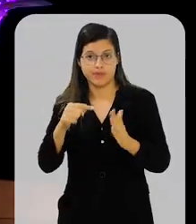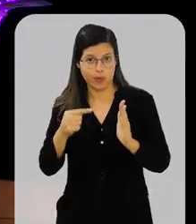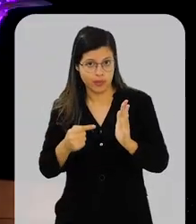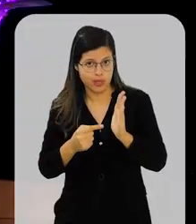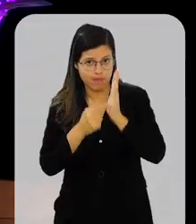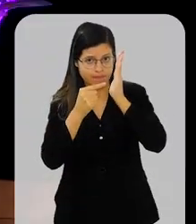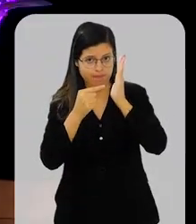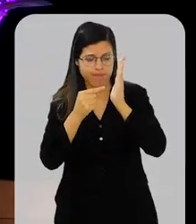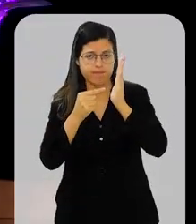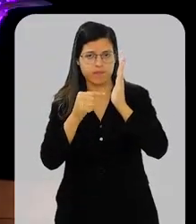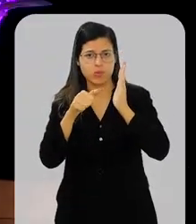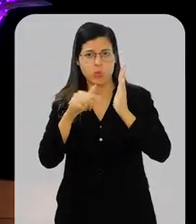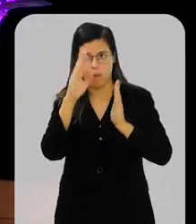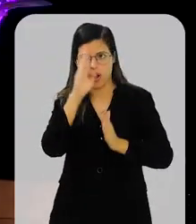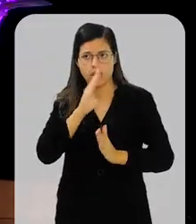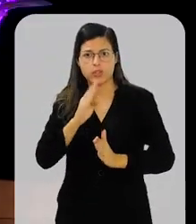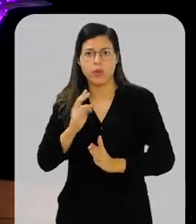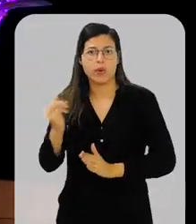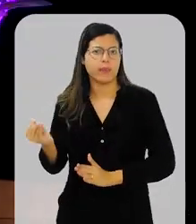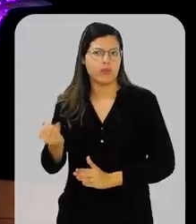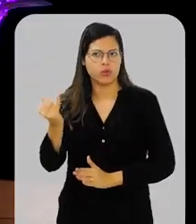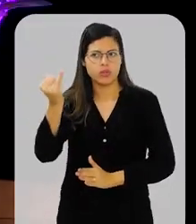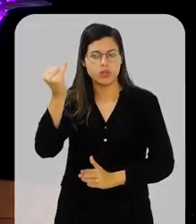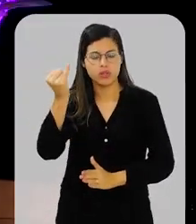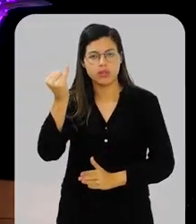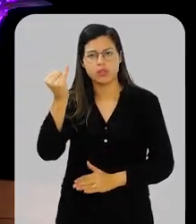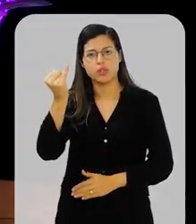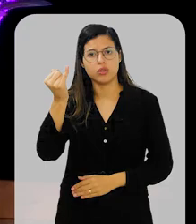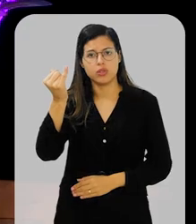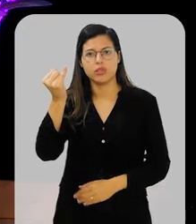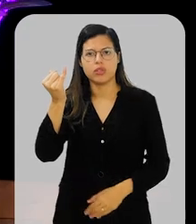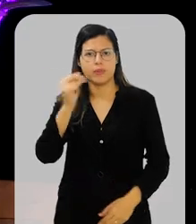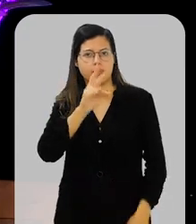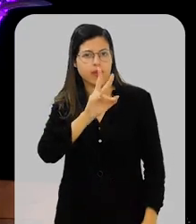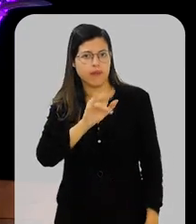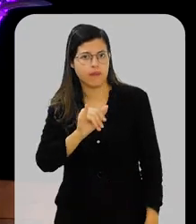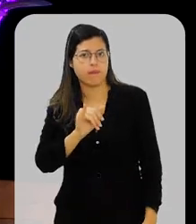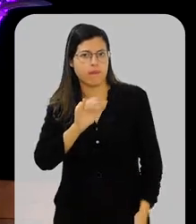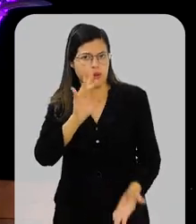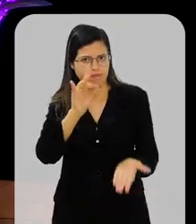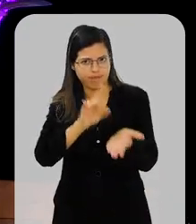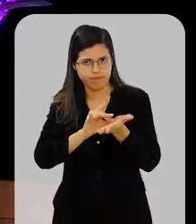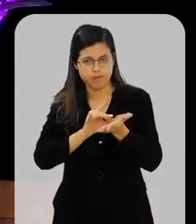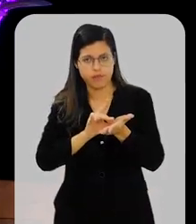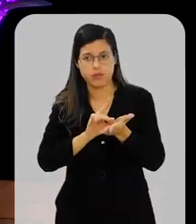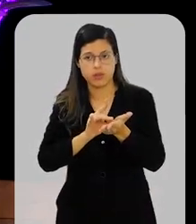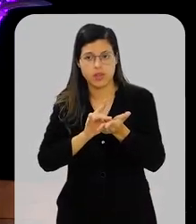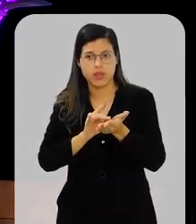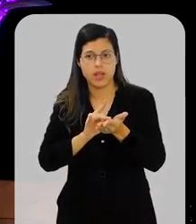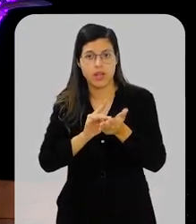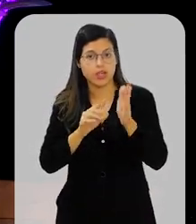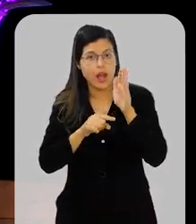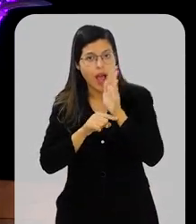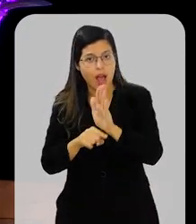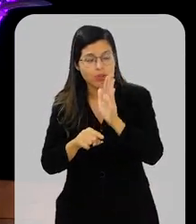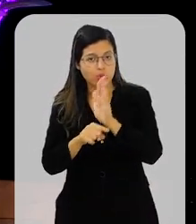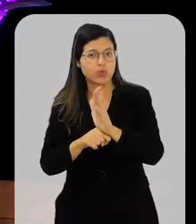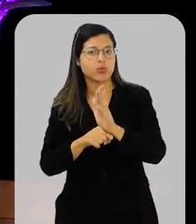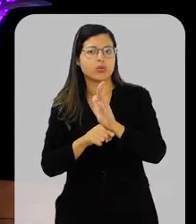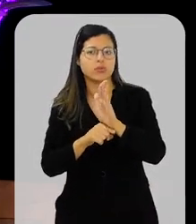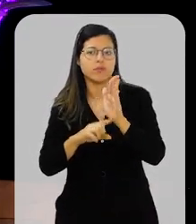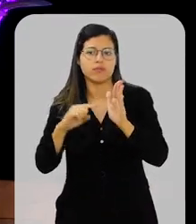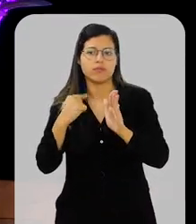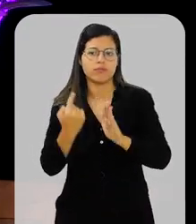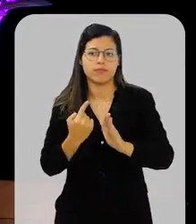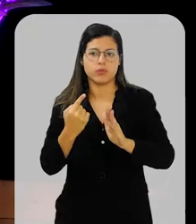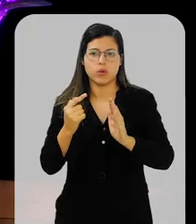esse canal de denúncia hoje no Brasil é um canal importante, né? E que vai, de fato, dar uma